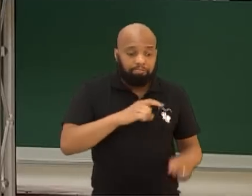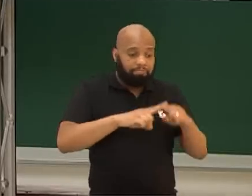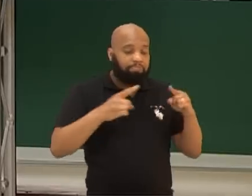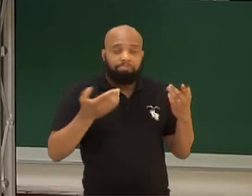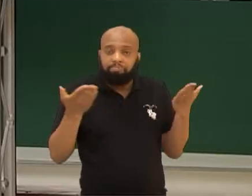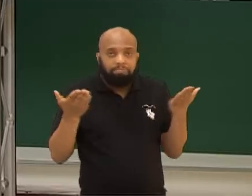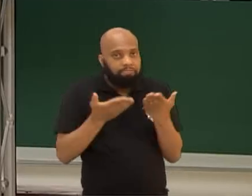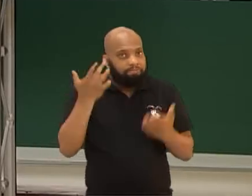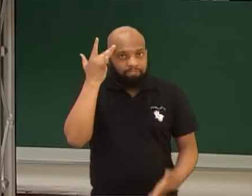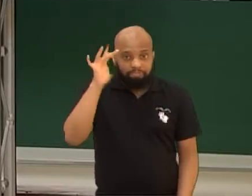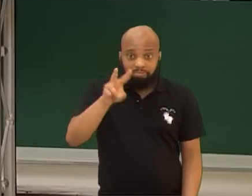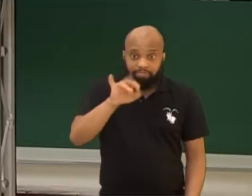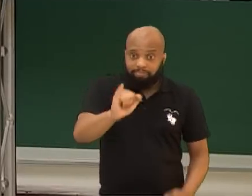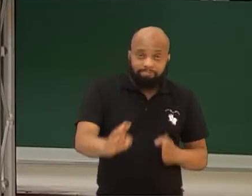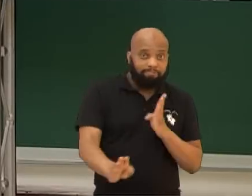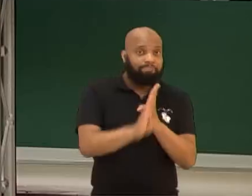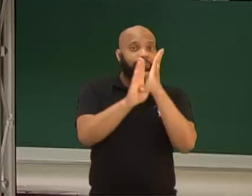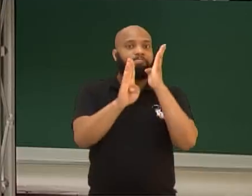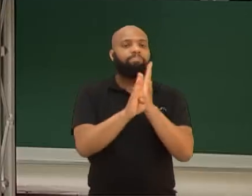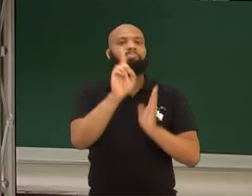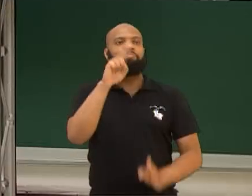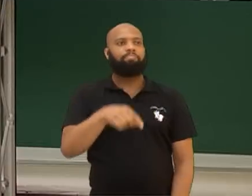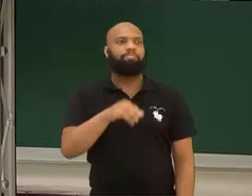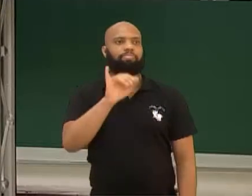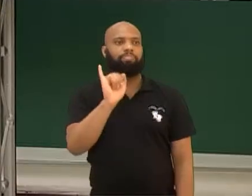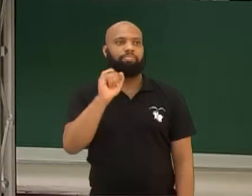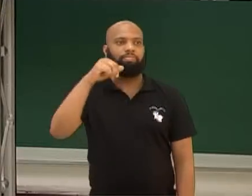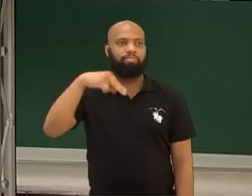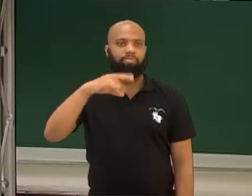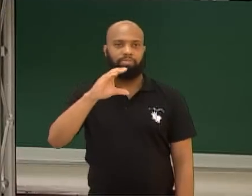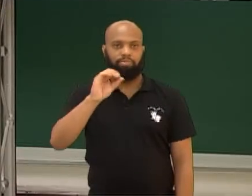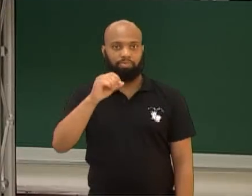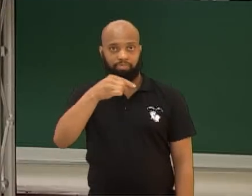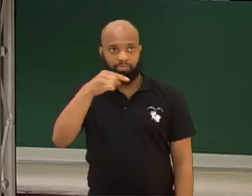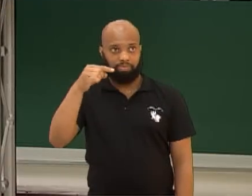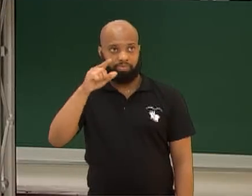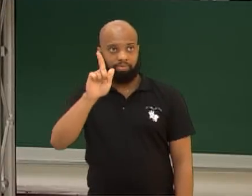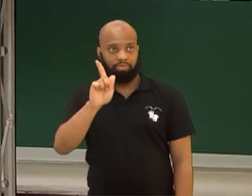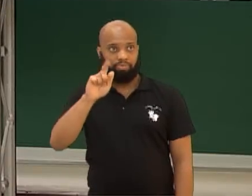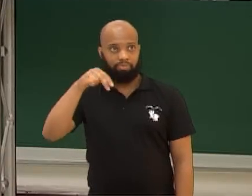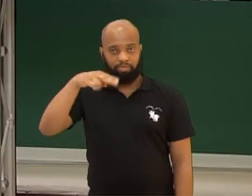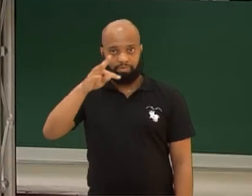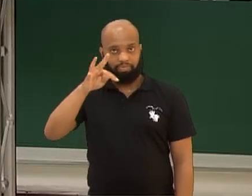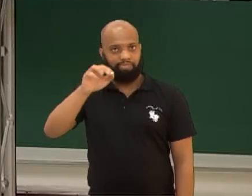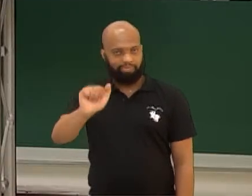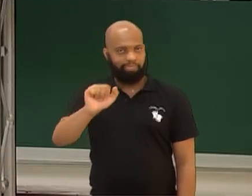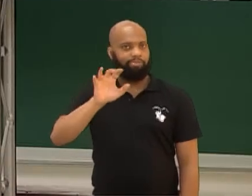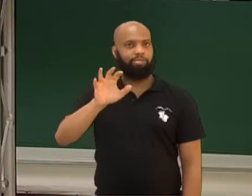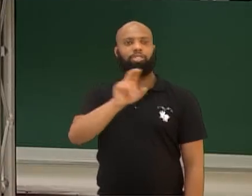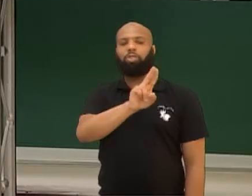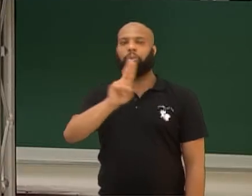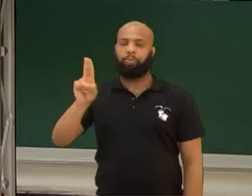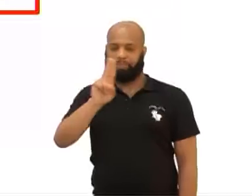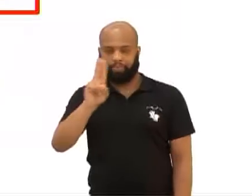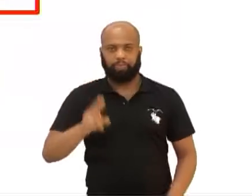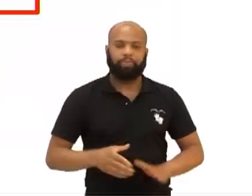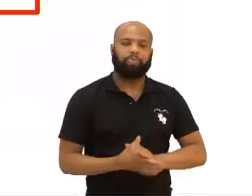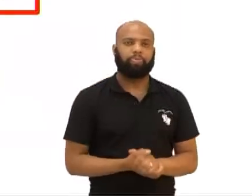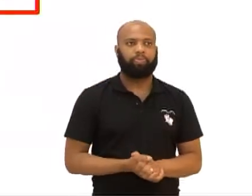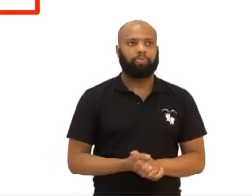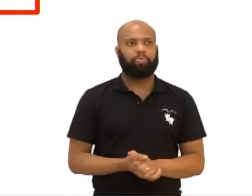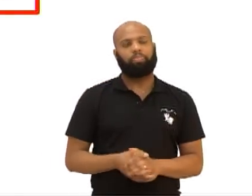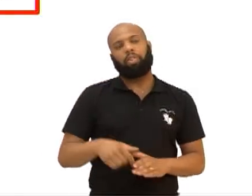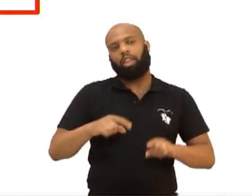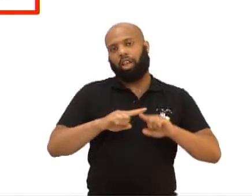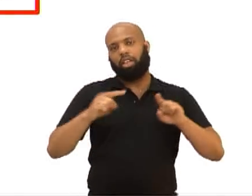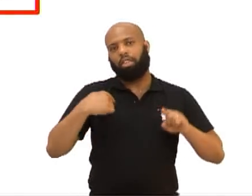né, que nós podemos descobrir quanto vale esse valor desconhecido, a gente pode chamar ela de incógnita. Aqui eu